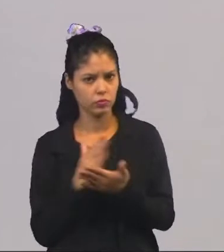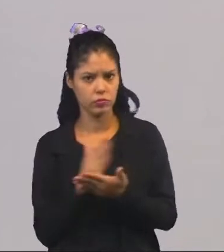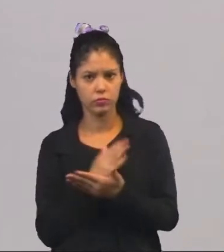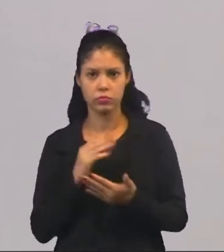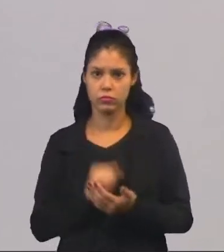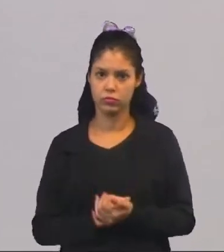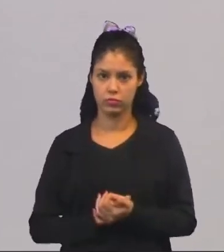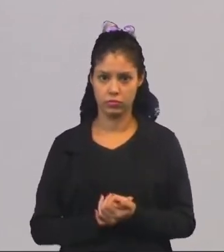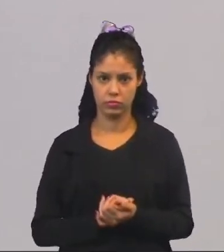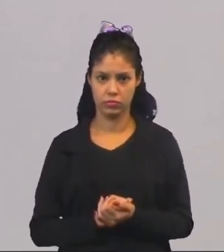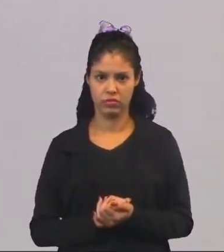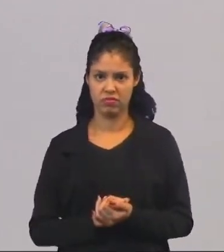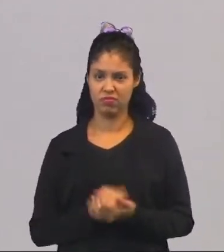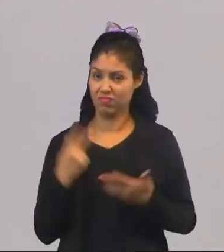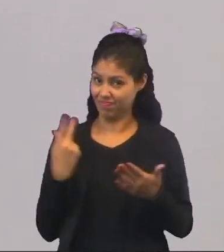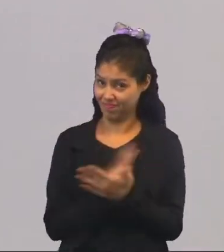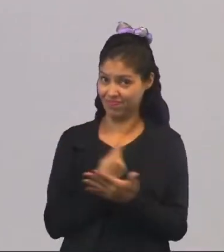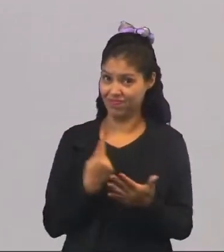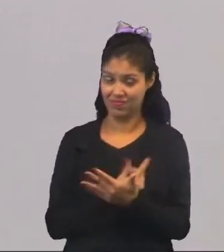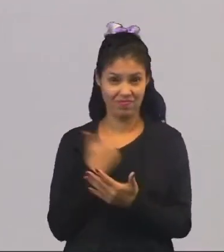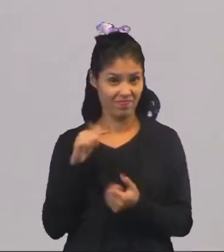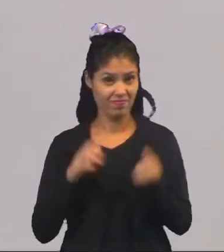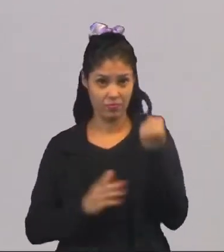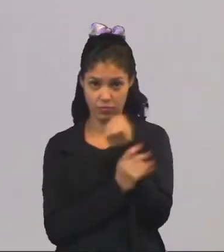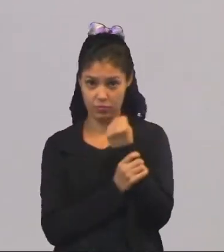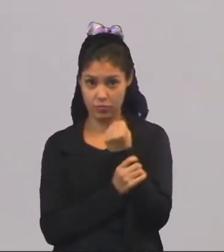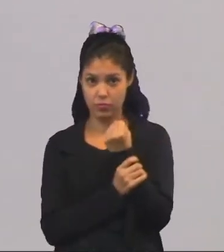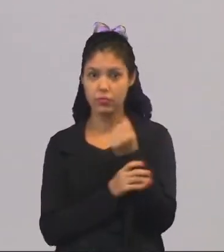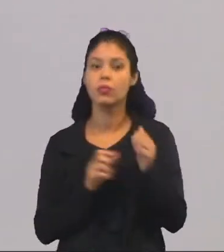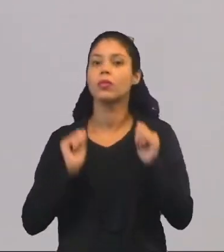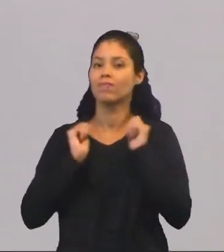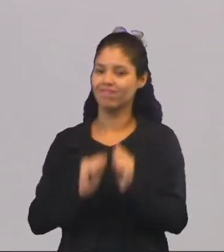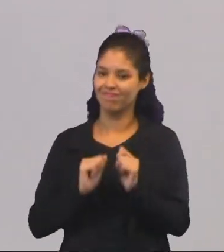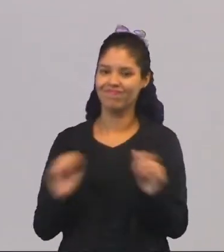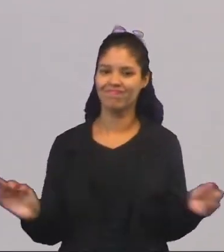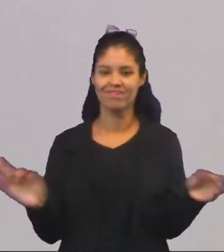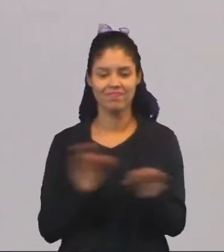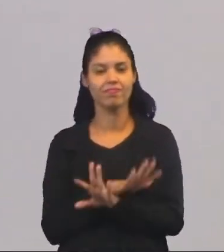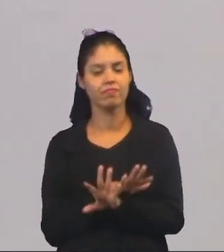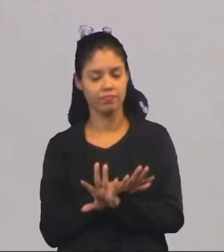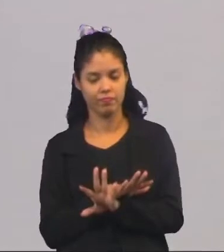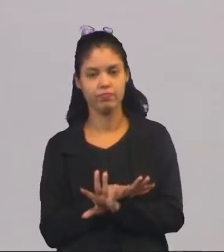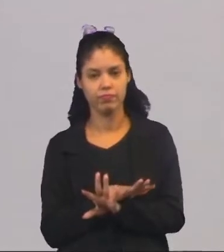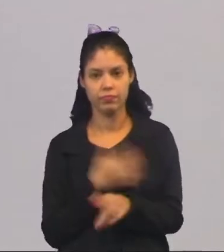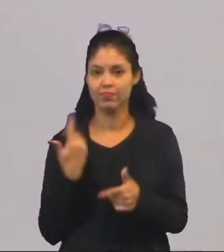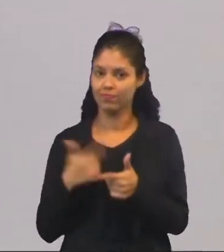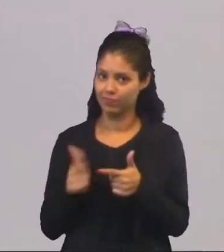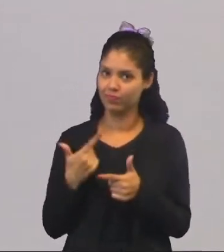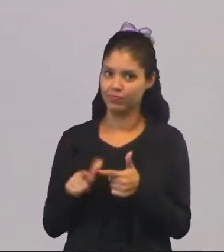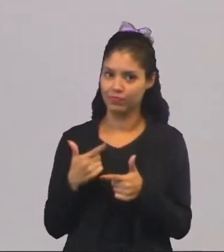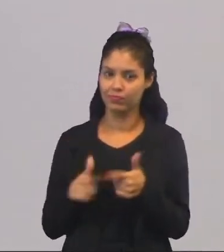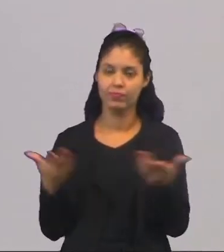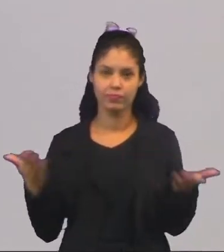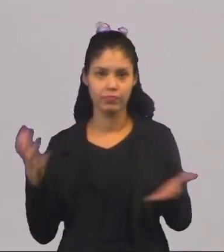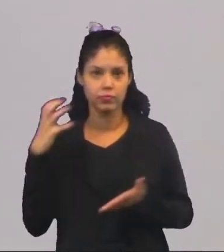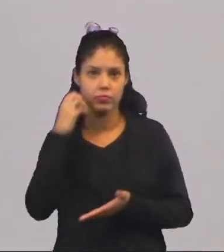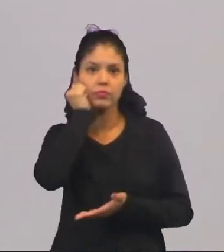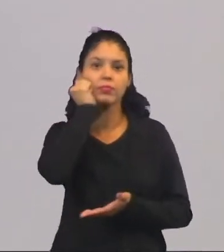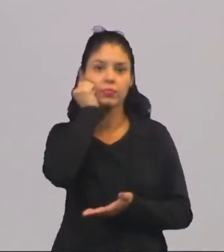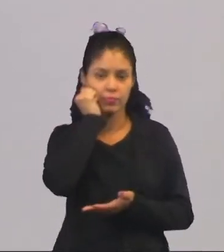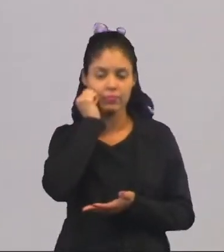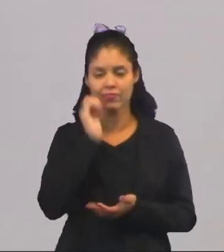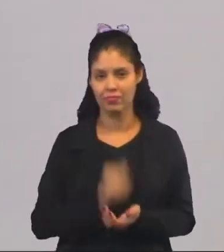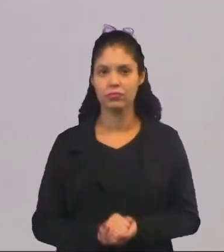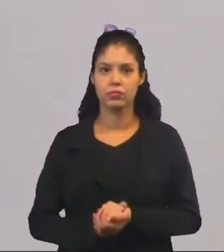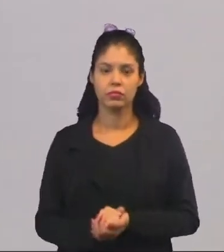forma um pouco desastrosa, sem a segurança, sem devido controle, você pode acabar danificando o patrimônio e aí o que acontece?